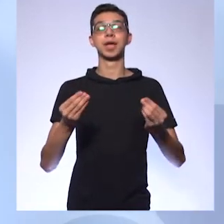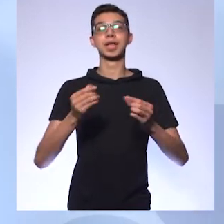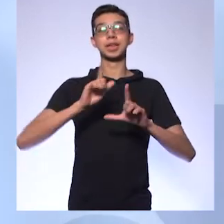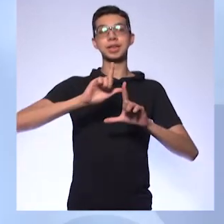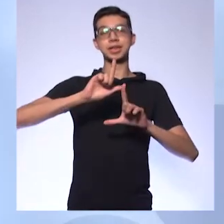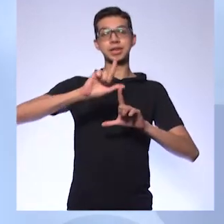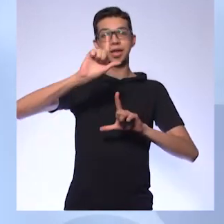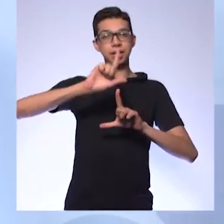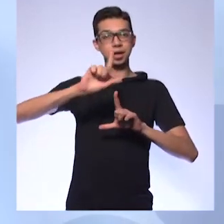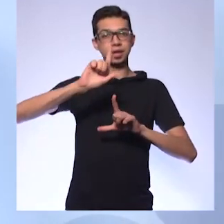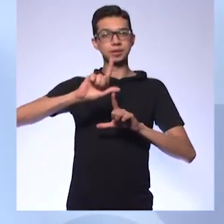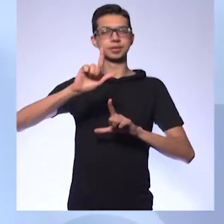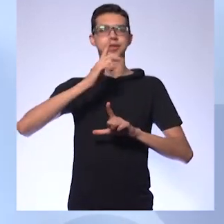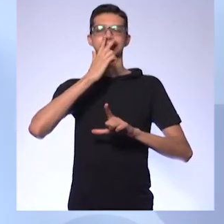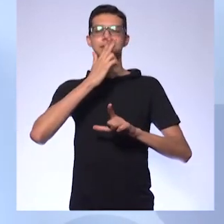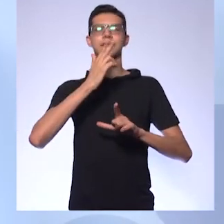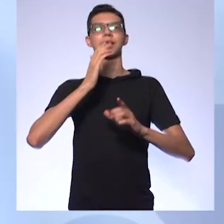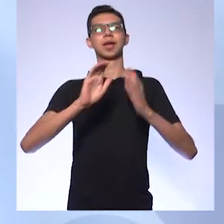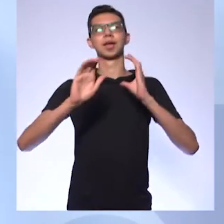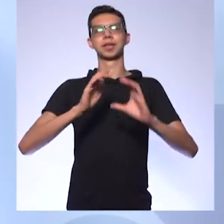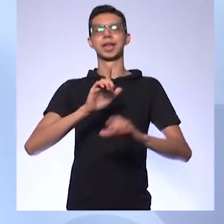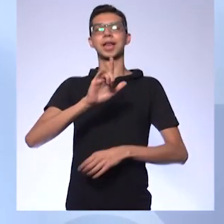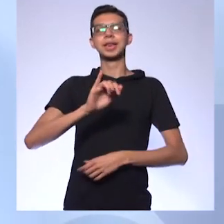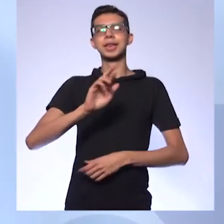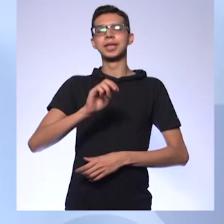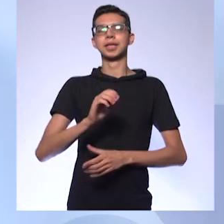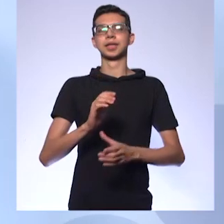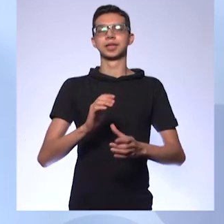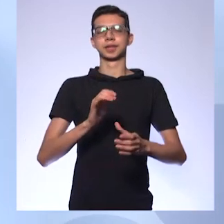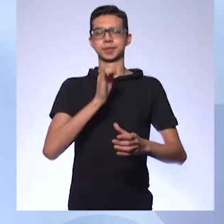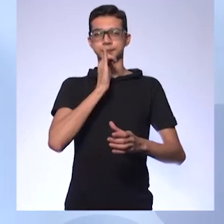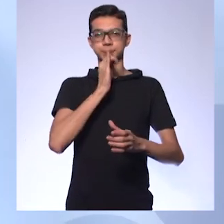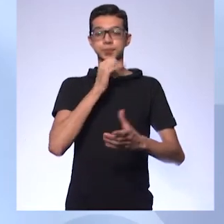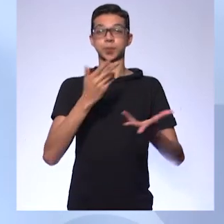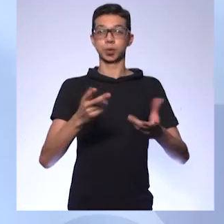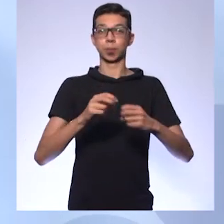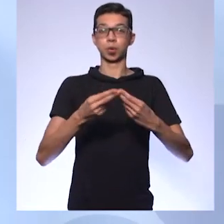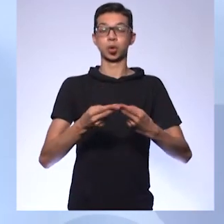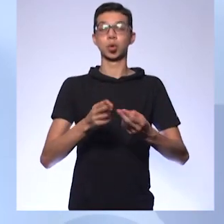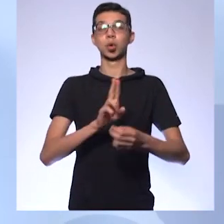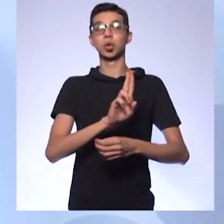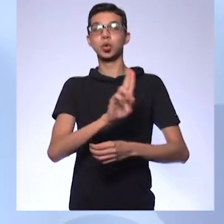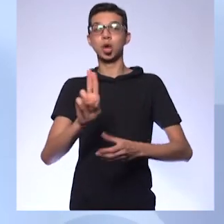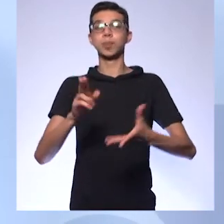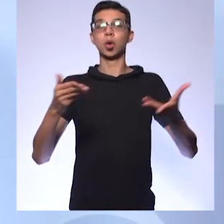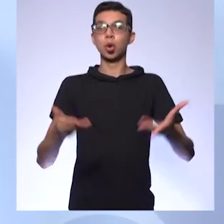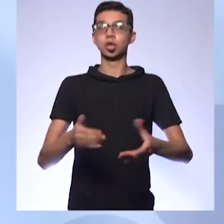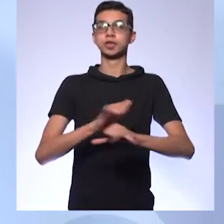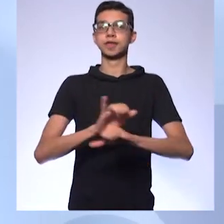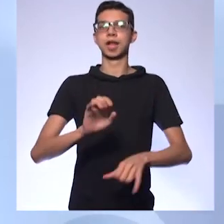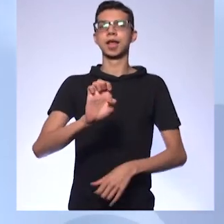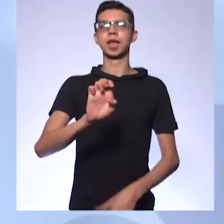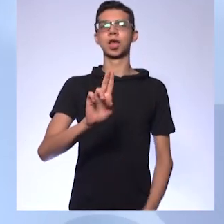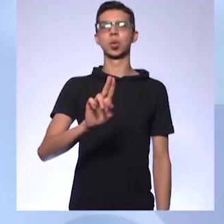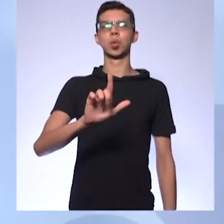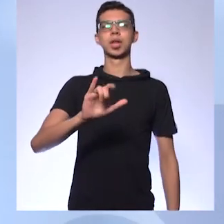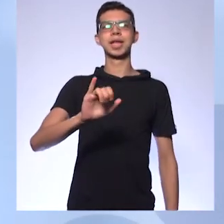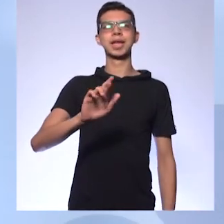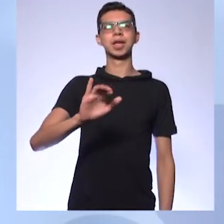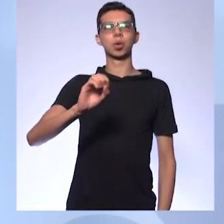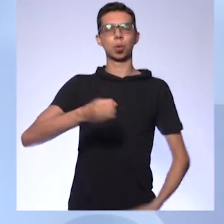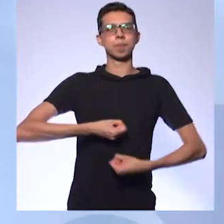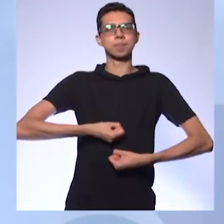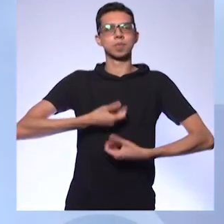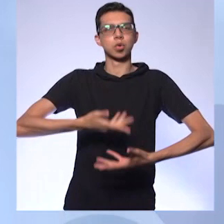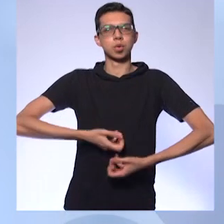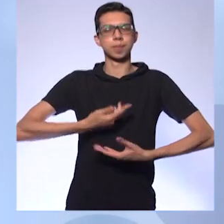letra acompanhada da lira. Então, não é à toa que hoje a gente chama de eu lírico. Eu lírico é a voz que fala no poema. É uma